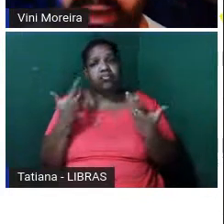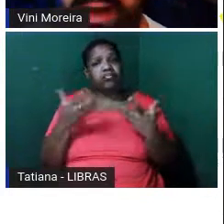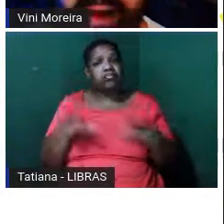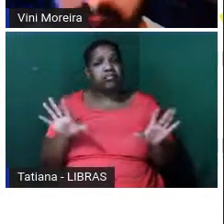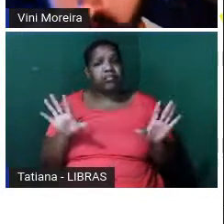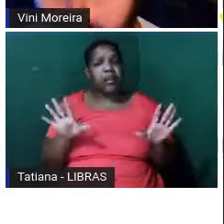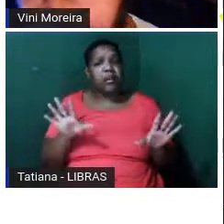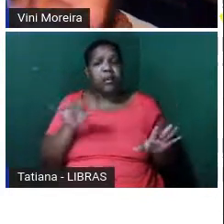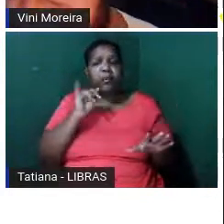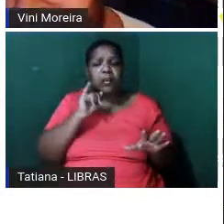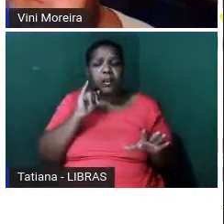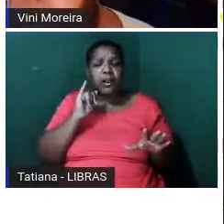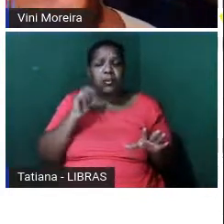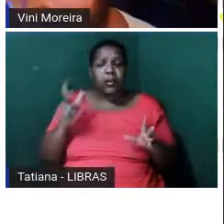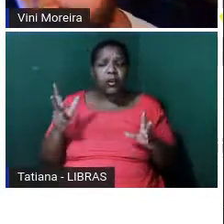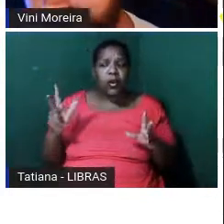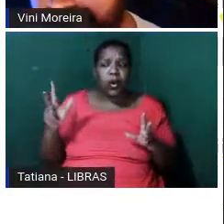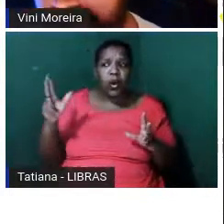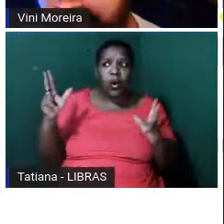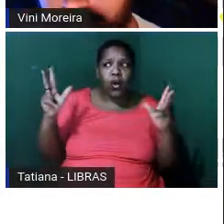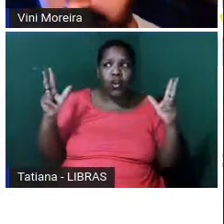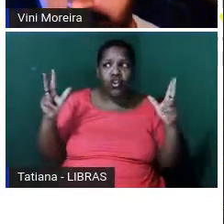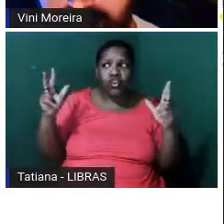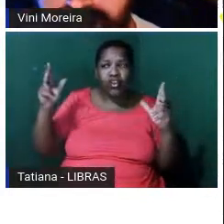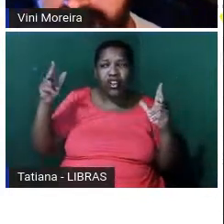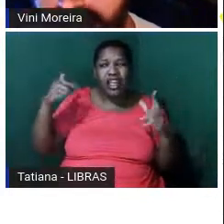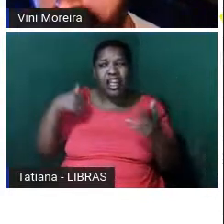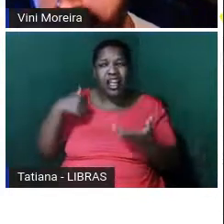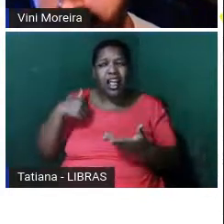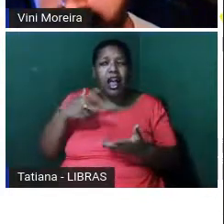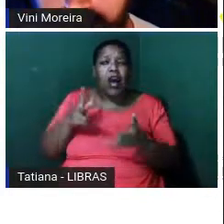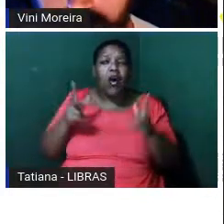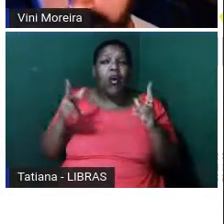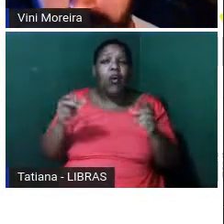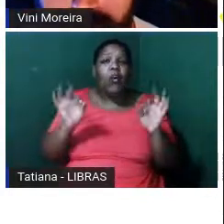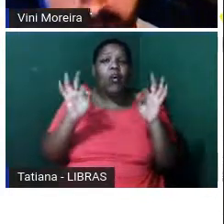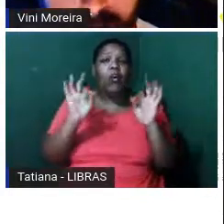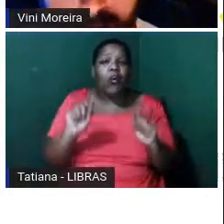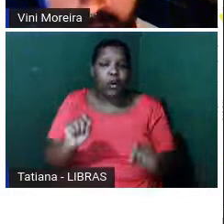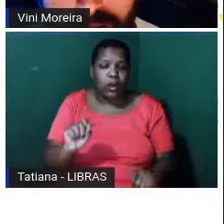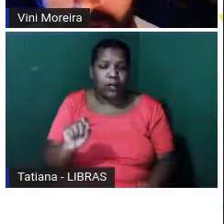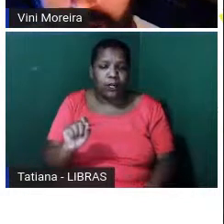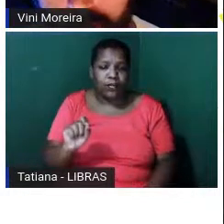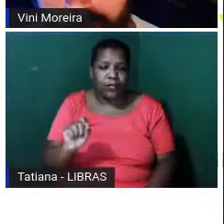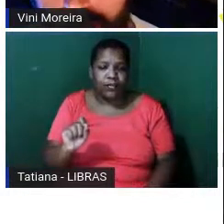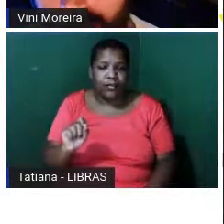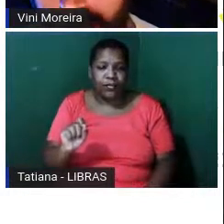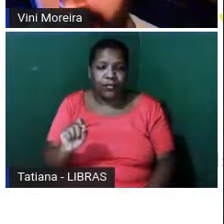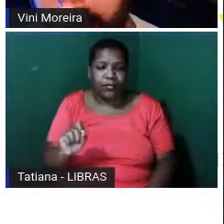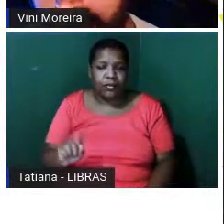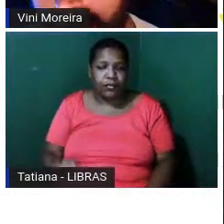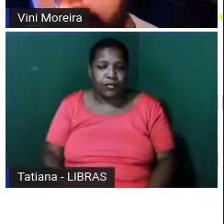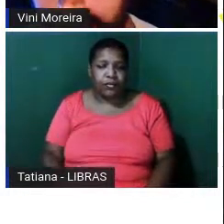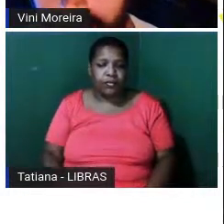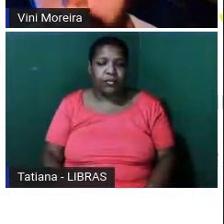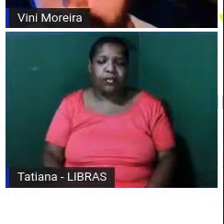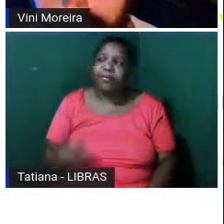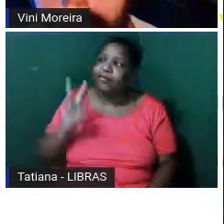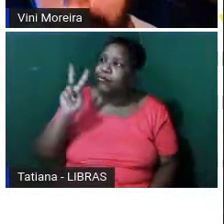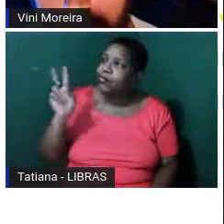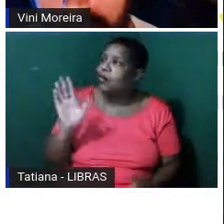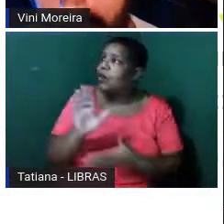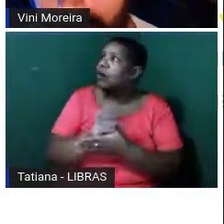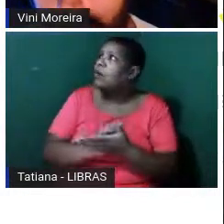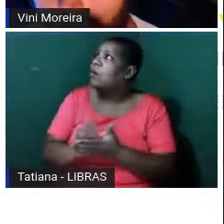essa bolinha que queimou do bolo é que a gente vai cortar isso aqui para gente eu estou olhando para o nada